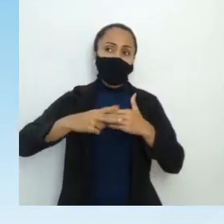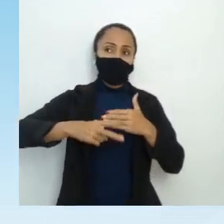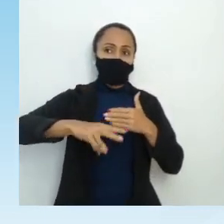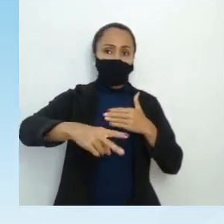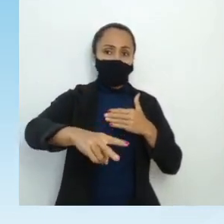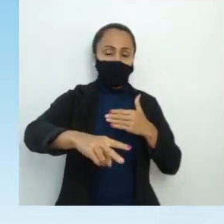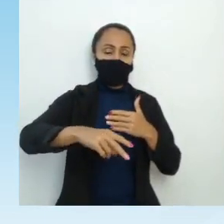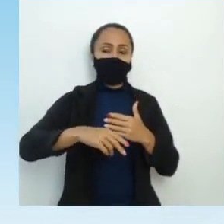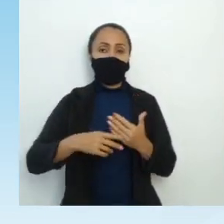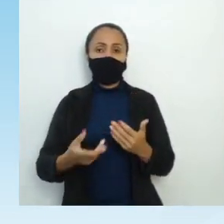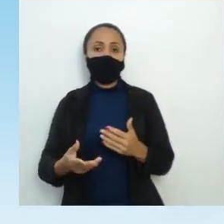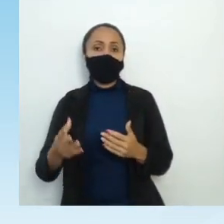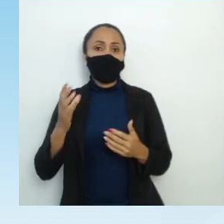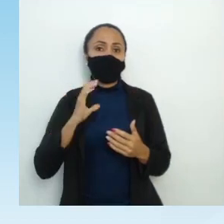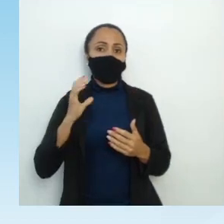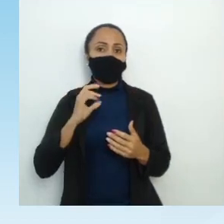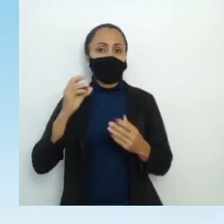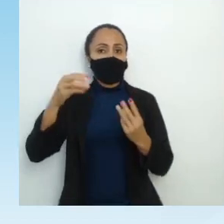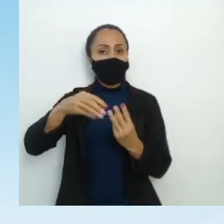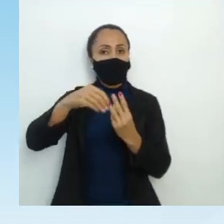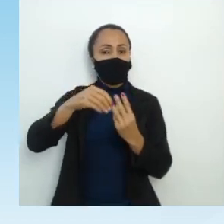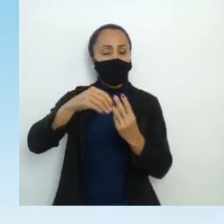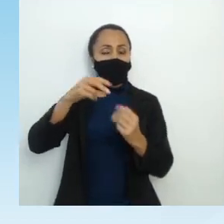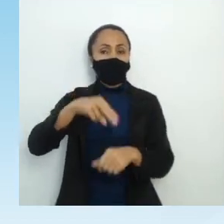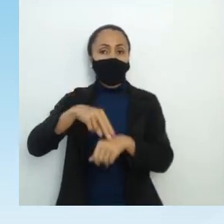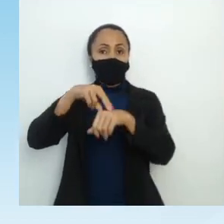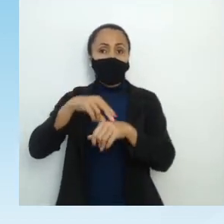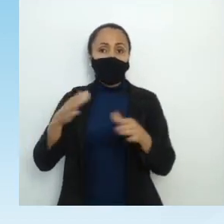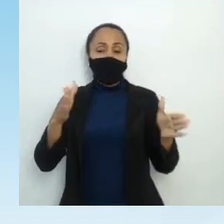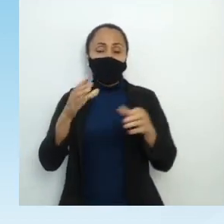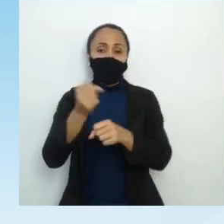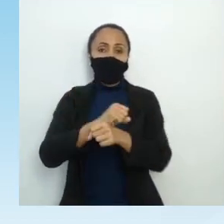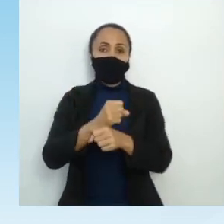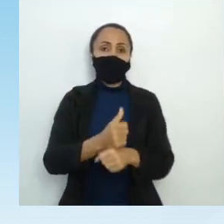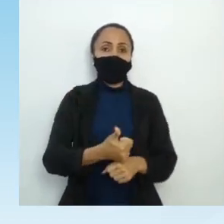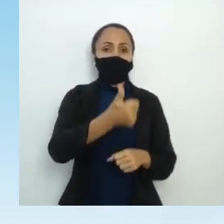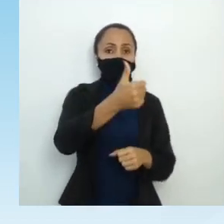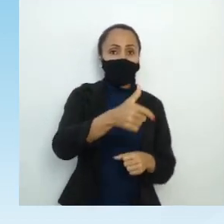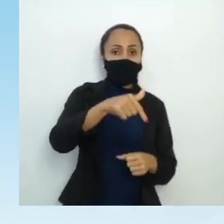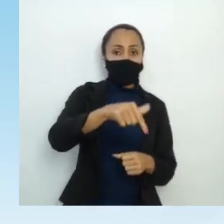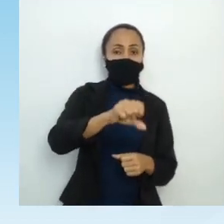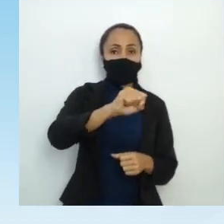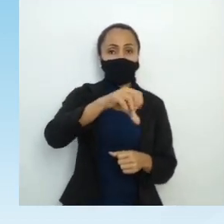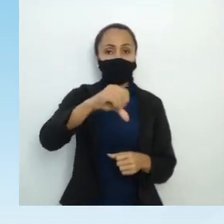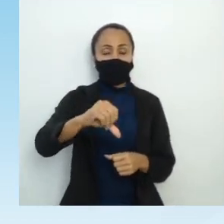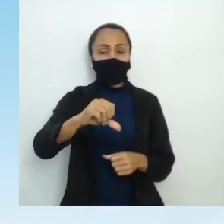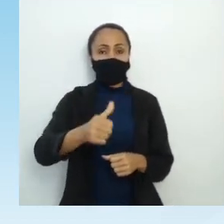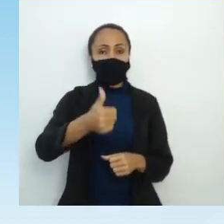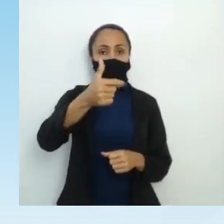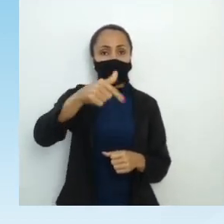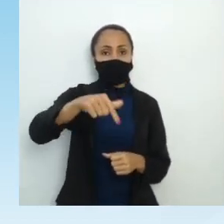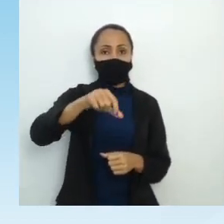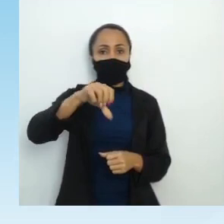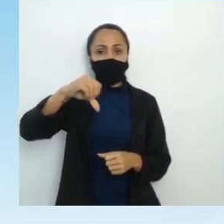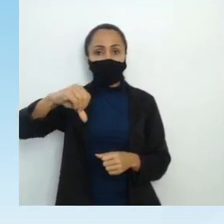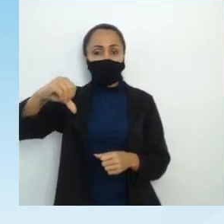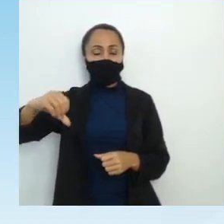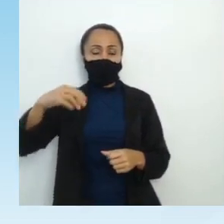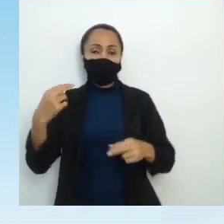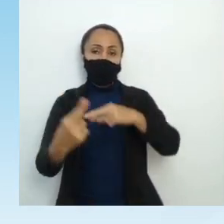a burguesia se colocou no poder entre os anos de 1789 e 1799, a Revolução